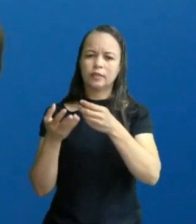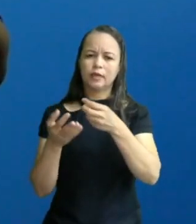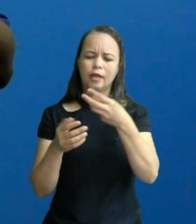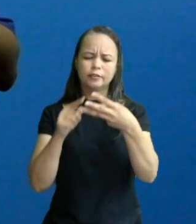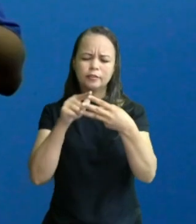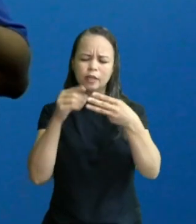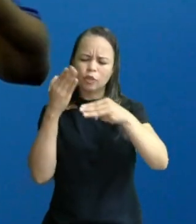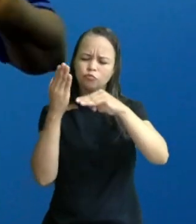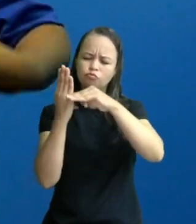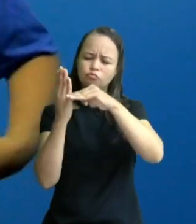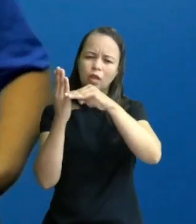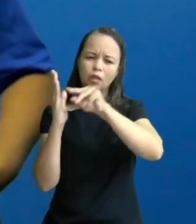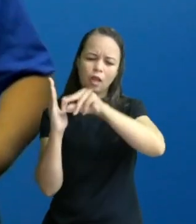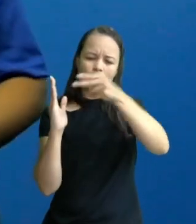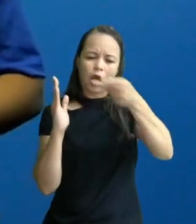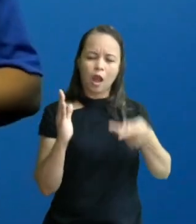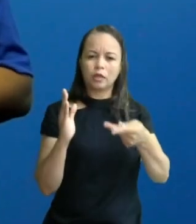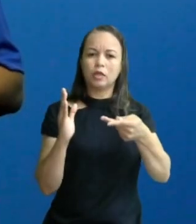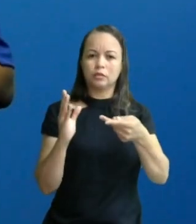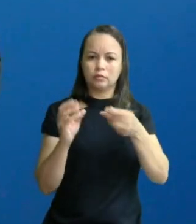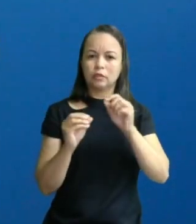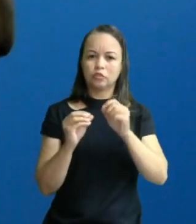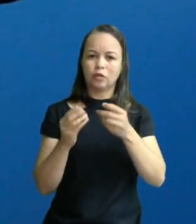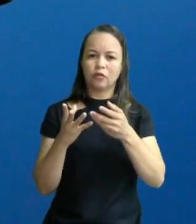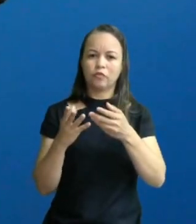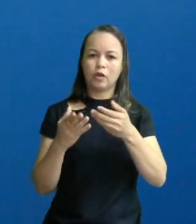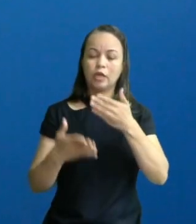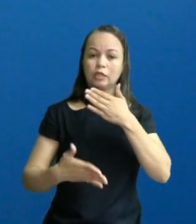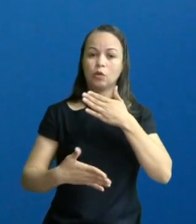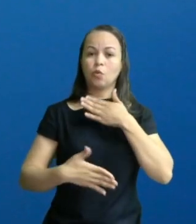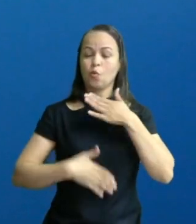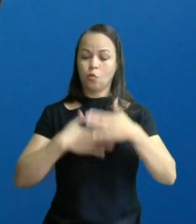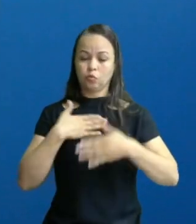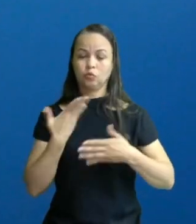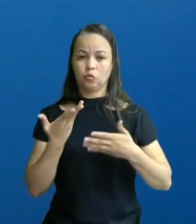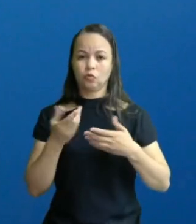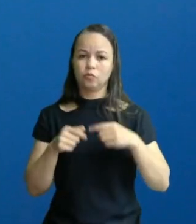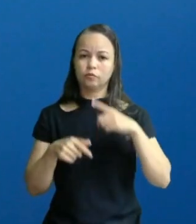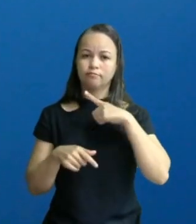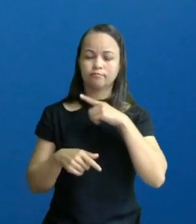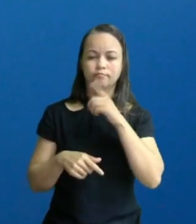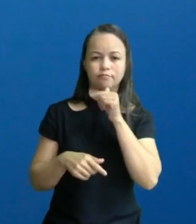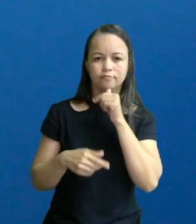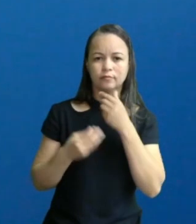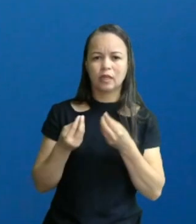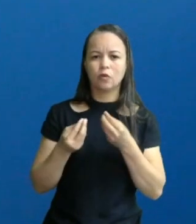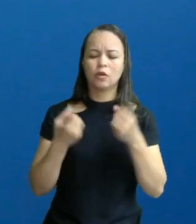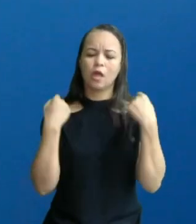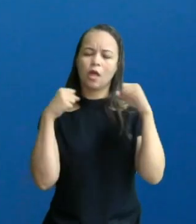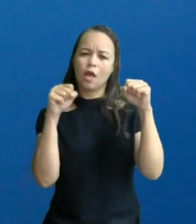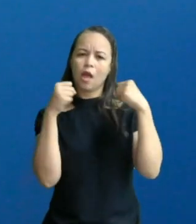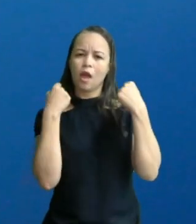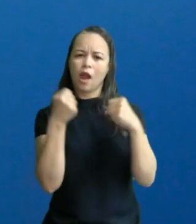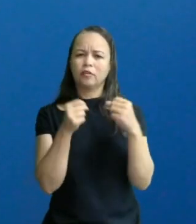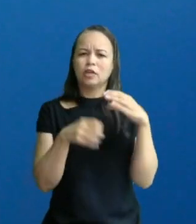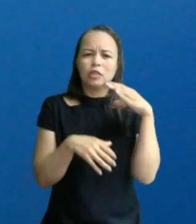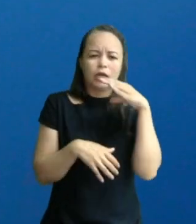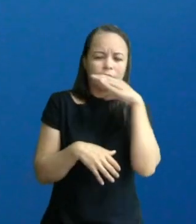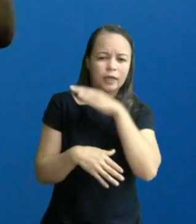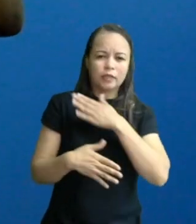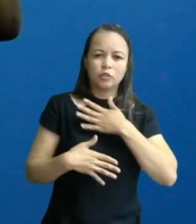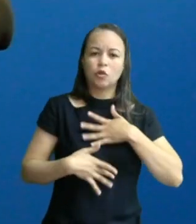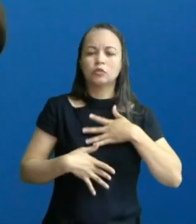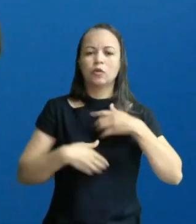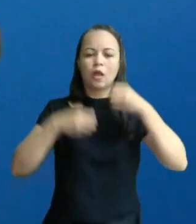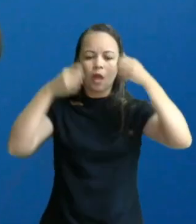justamente o que tem em nosso corpo de água. E aí, quando está quente, que a gente faz exercícios, né? O que é que essa água no nosso corpo